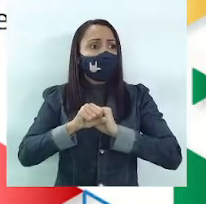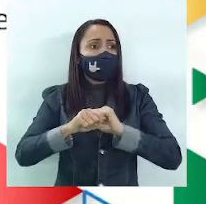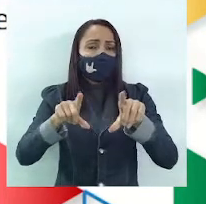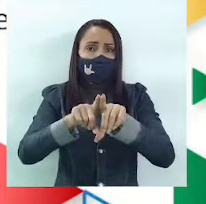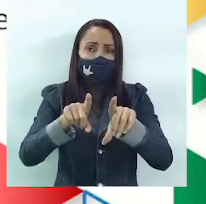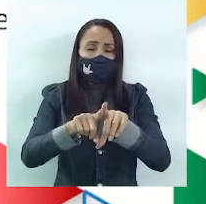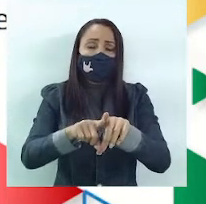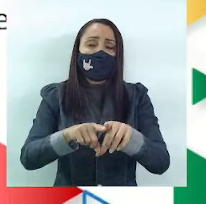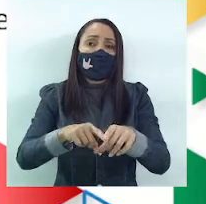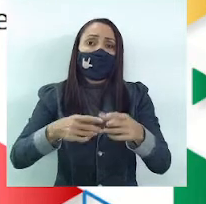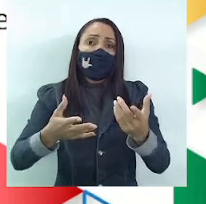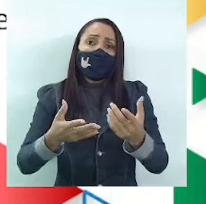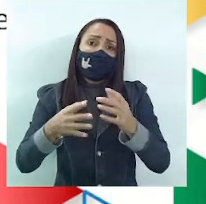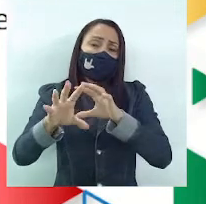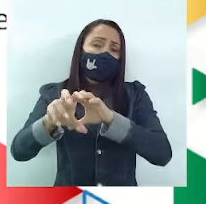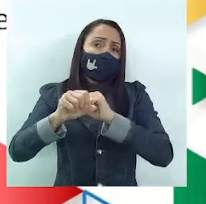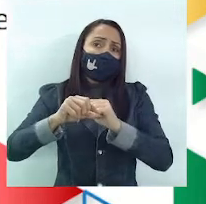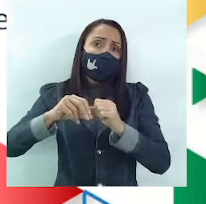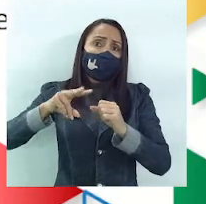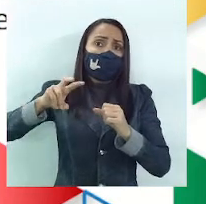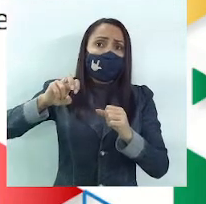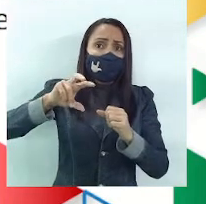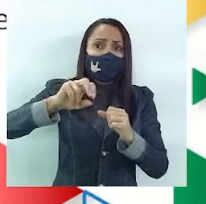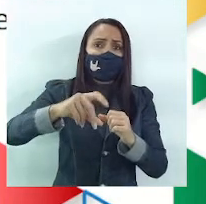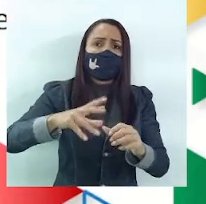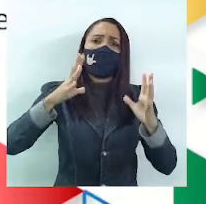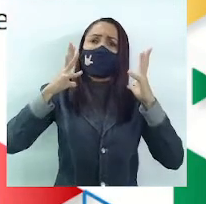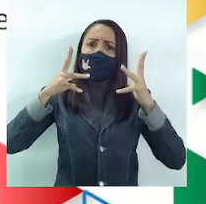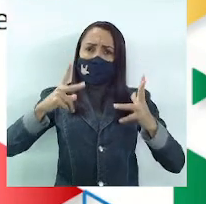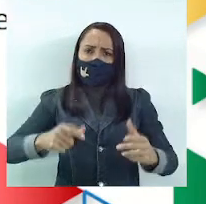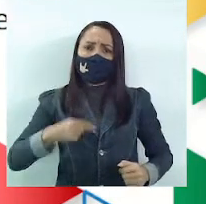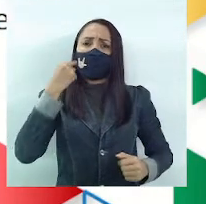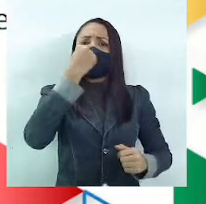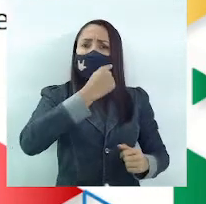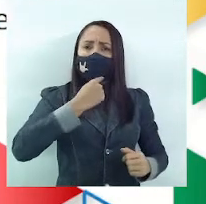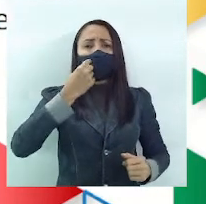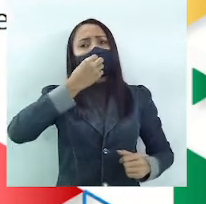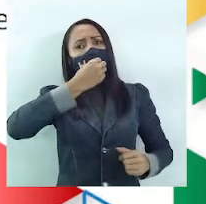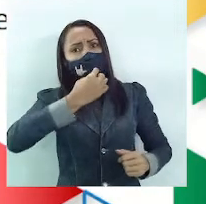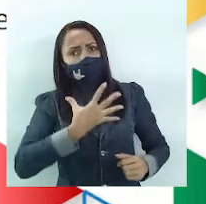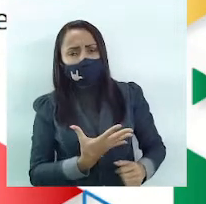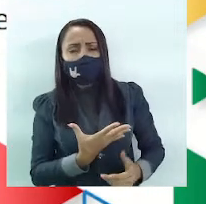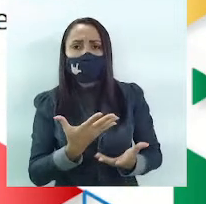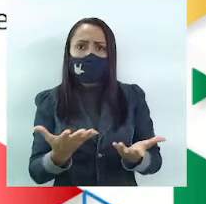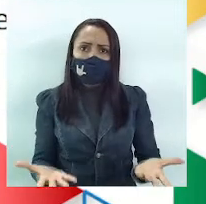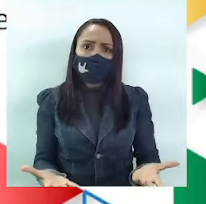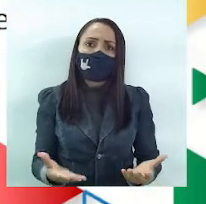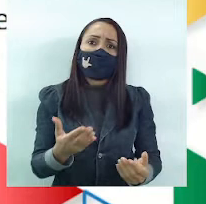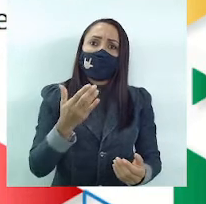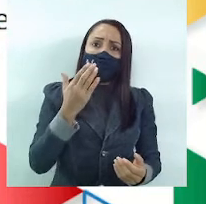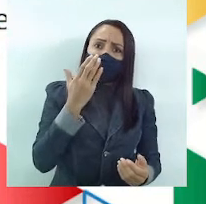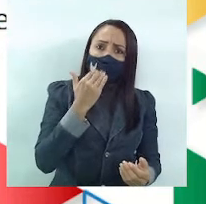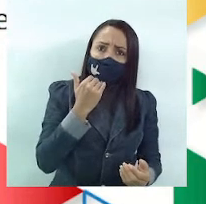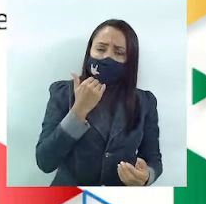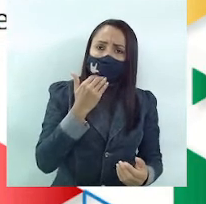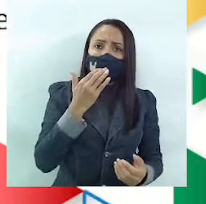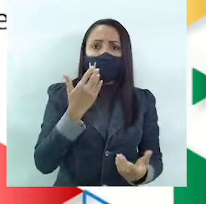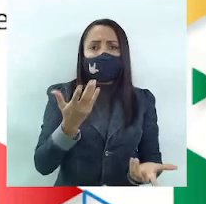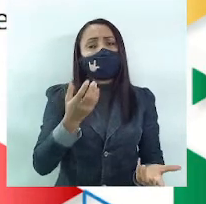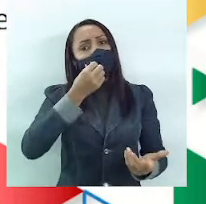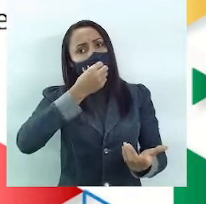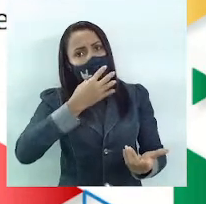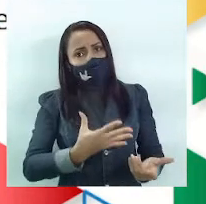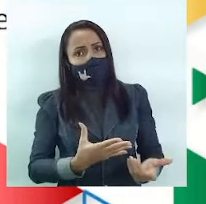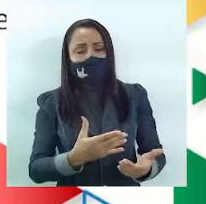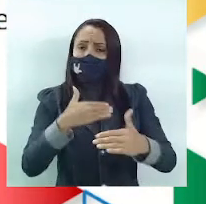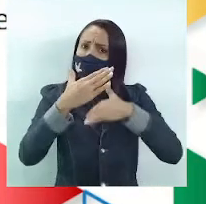que pegou essas bactérias tiver uma higiene boa, uma alimentação que não seja tão rica em açúcar, ela não vai ter o